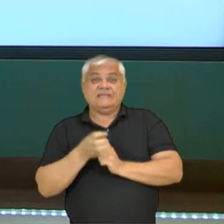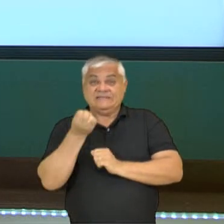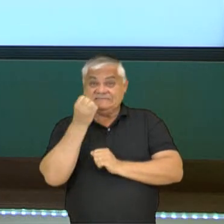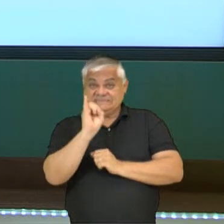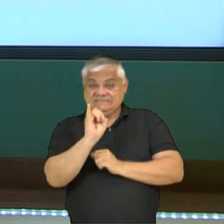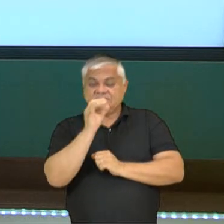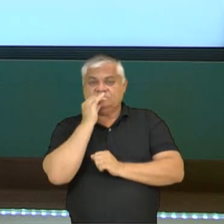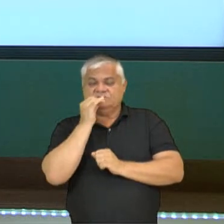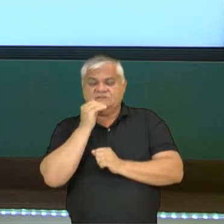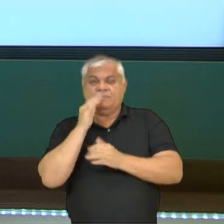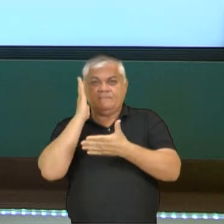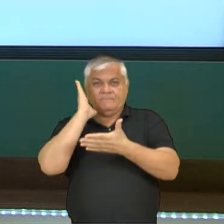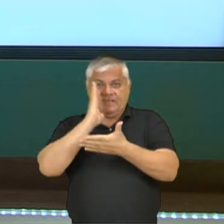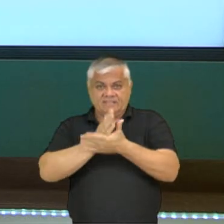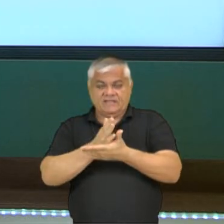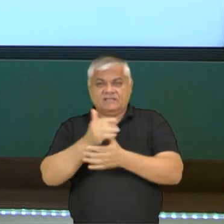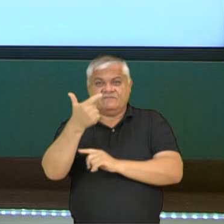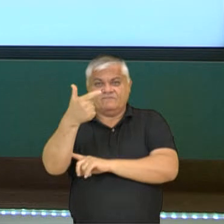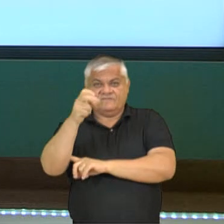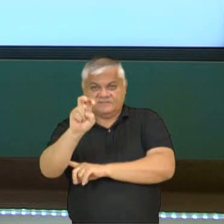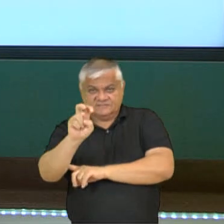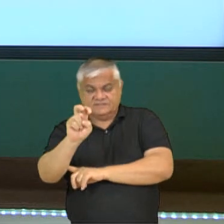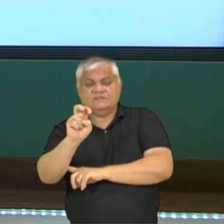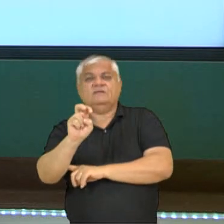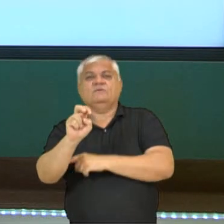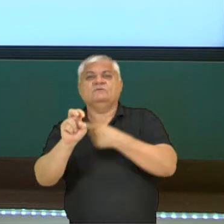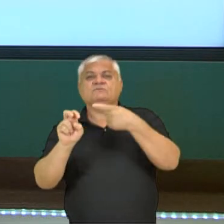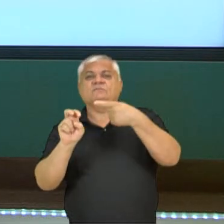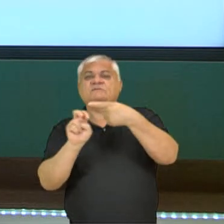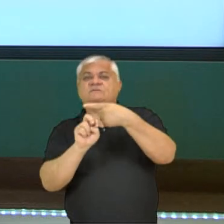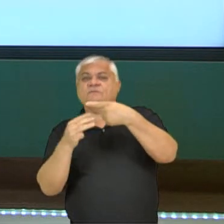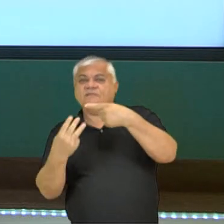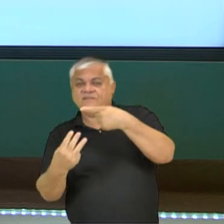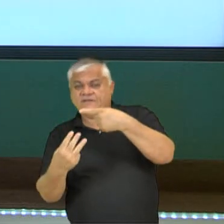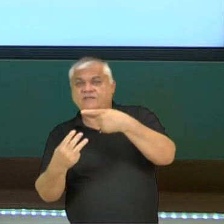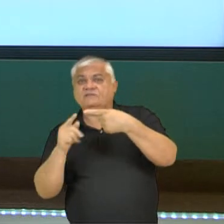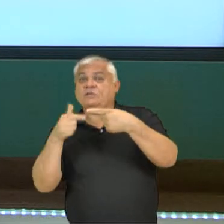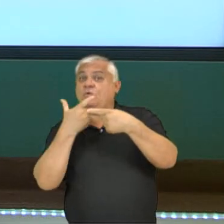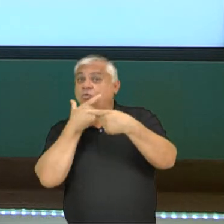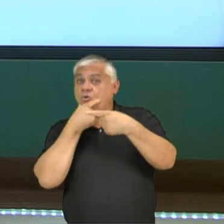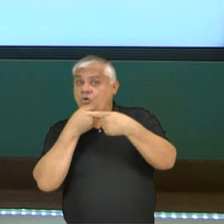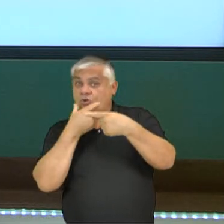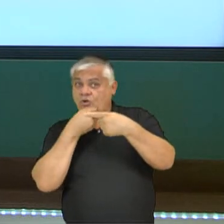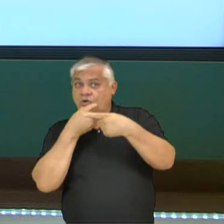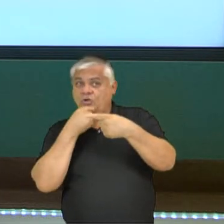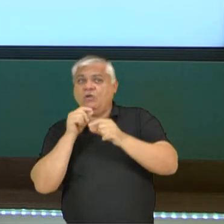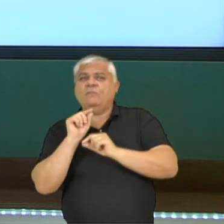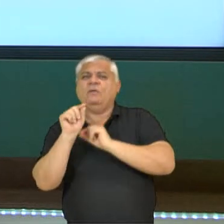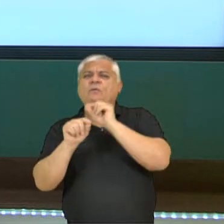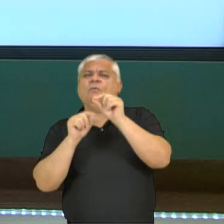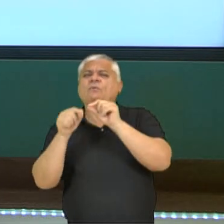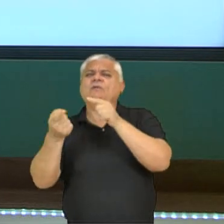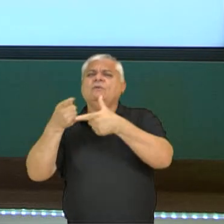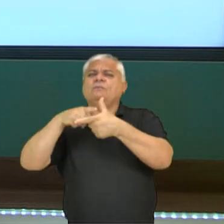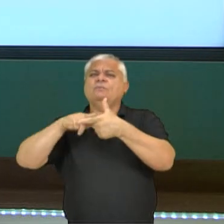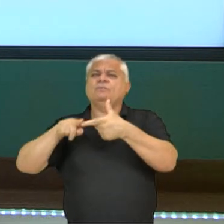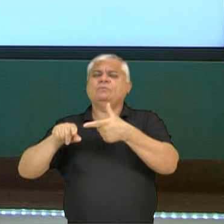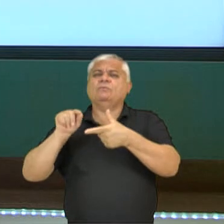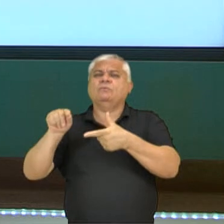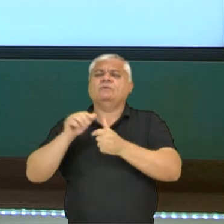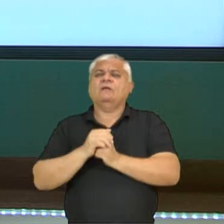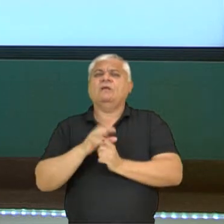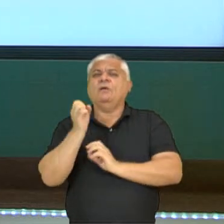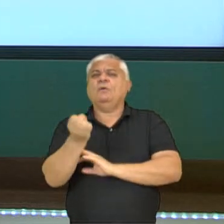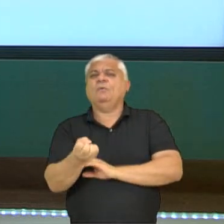Se a metade de 25 sobre 53 forem homens, que fração representará